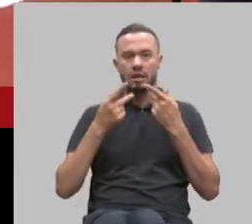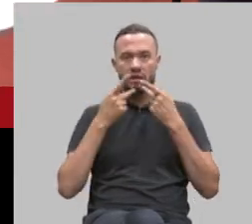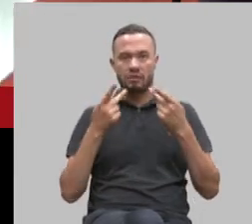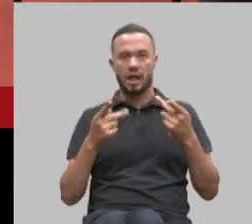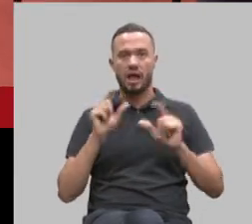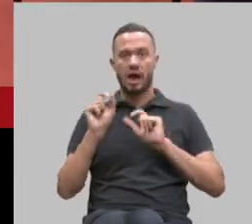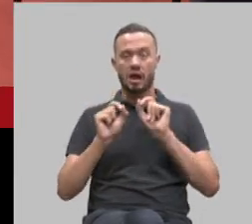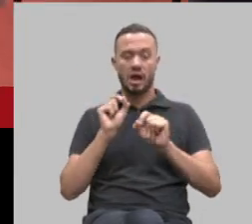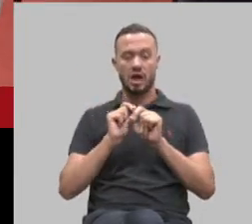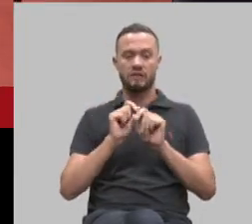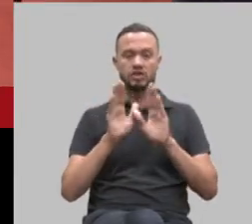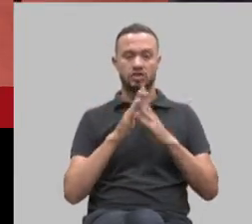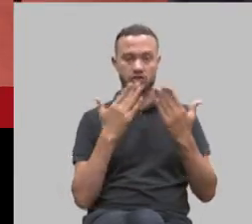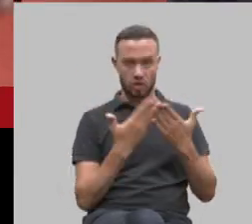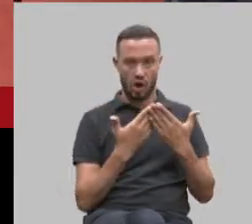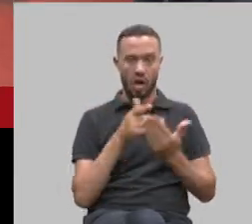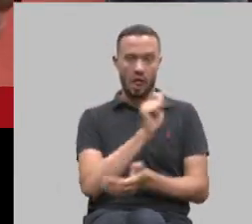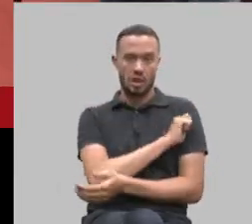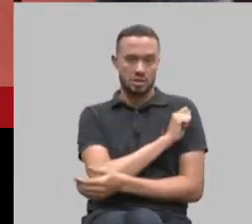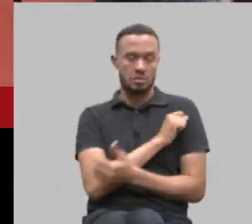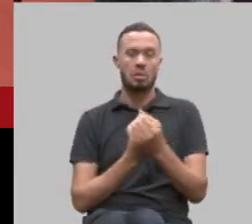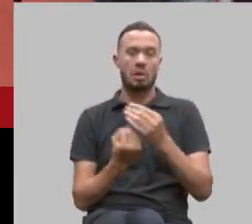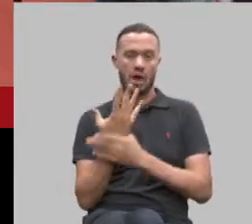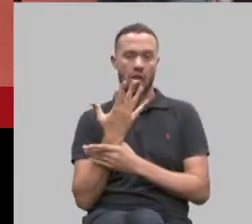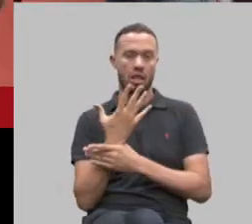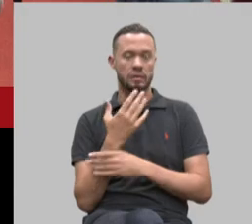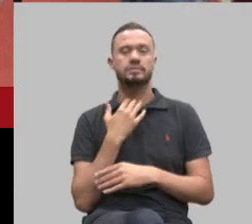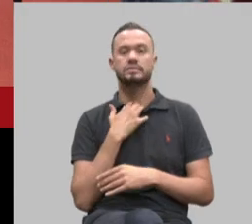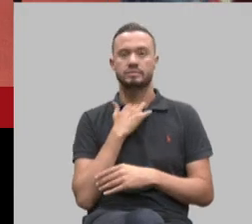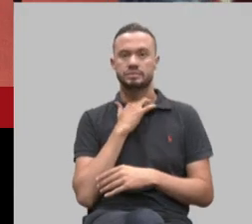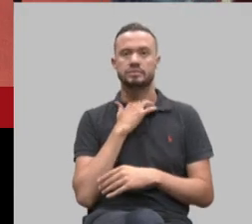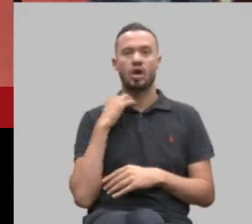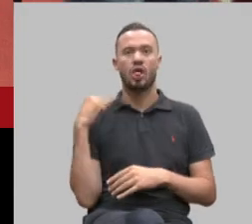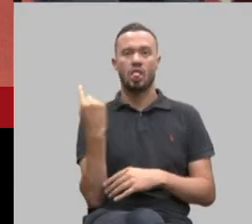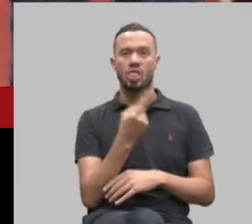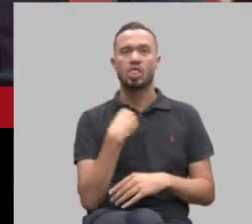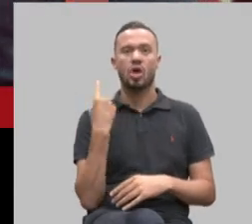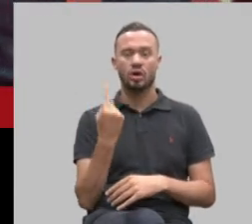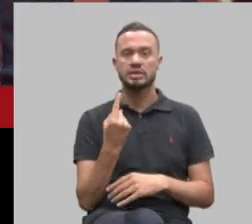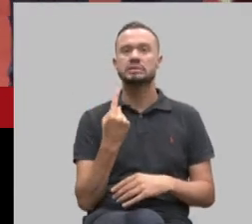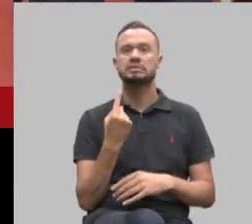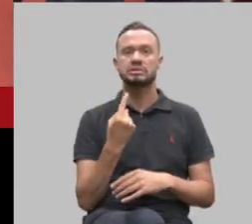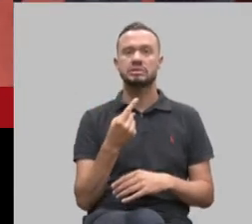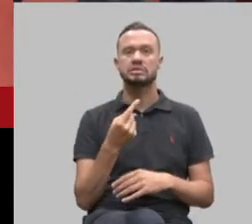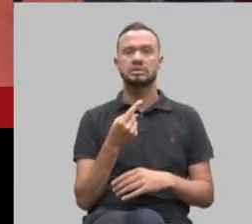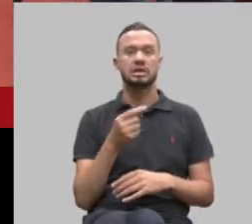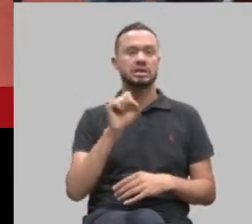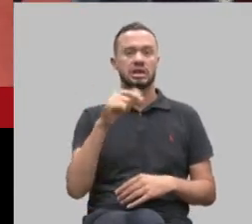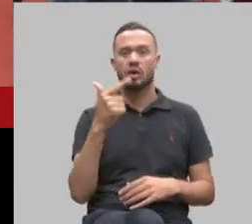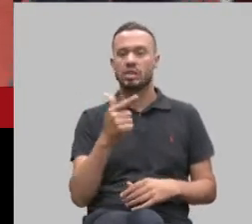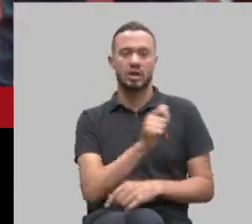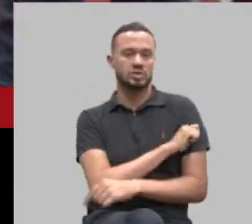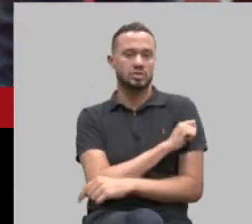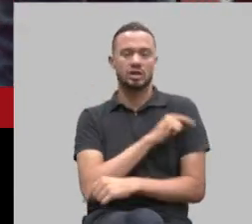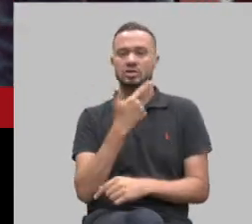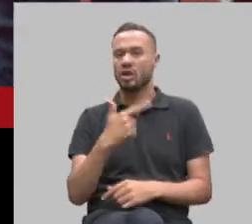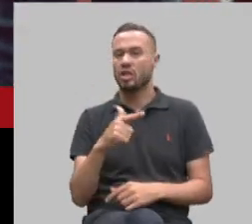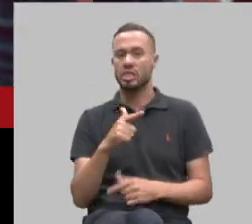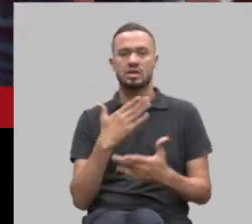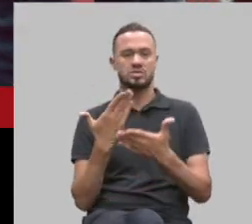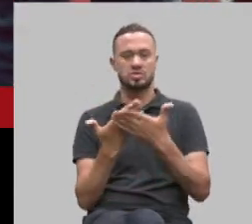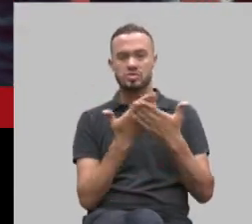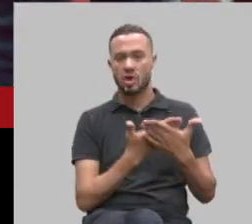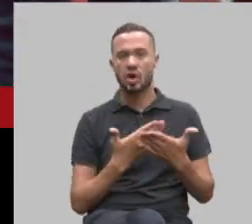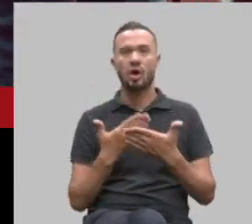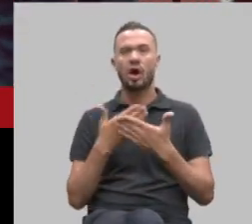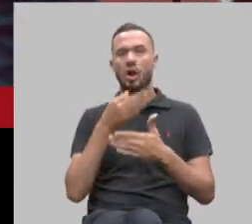escola são os estudantes e não os diretores ou professores somos nós estudantes sem estudantes não existe escola então eu acho que o grêmio